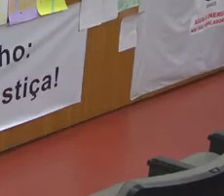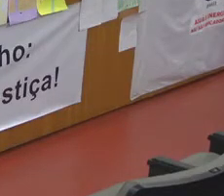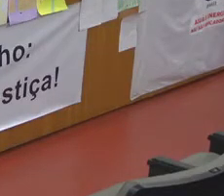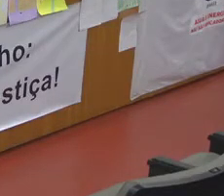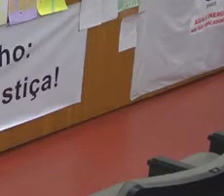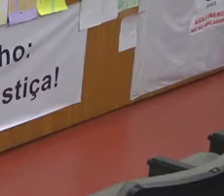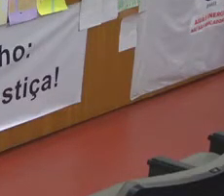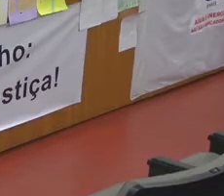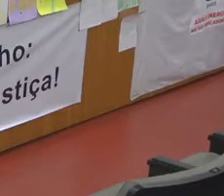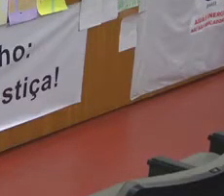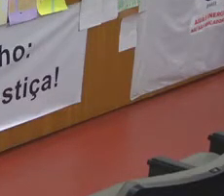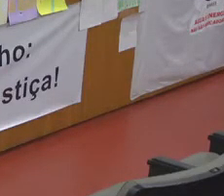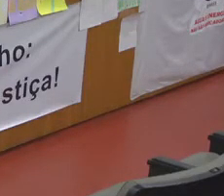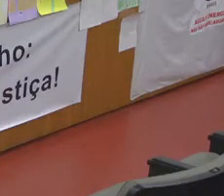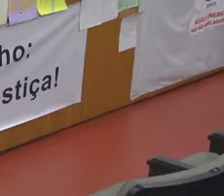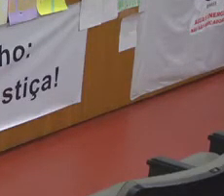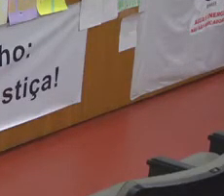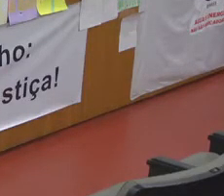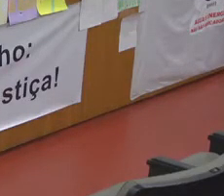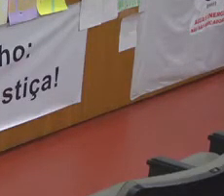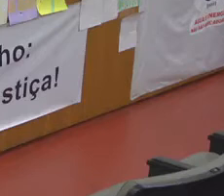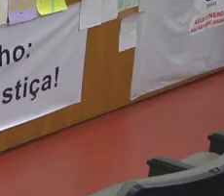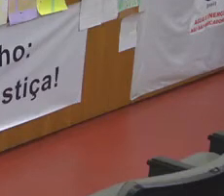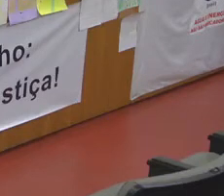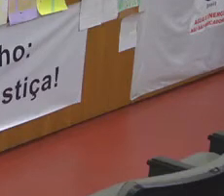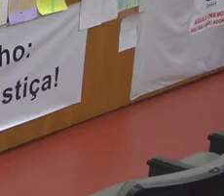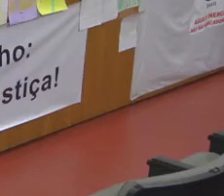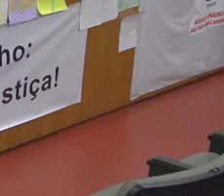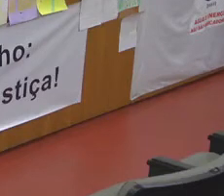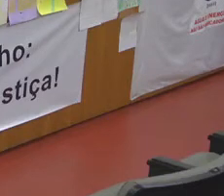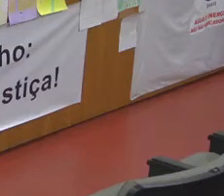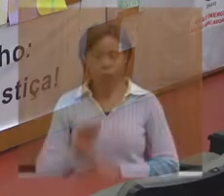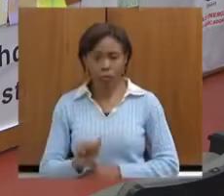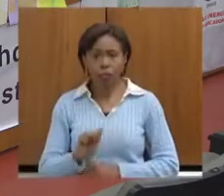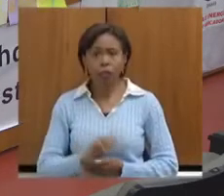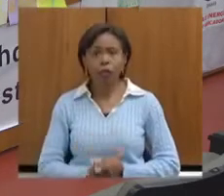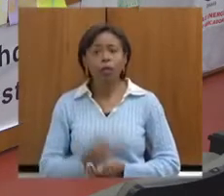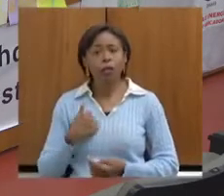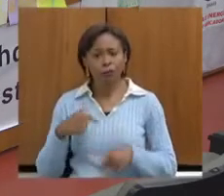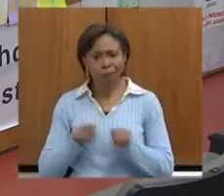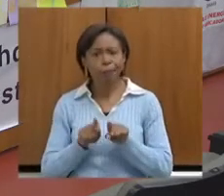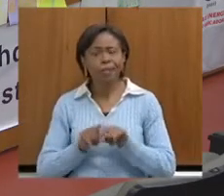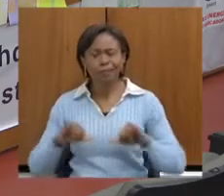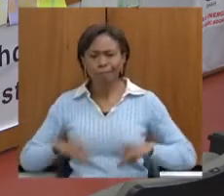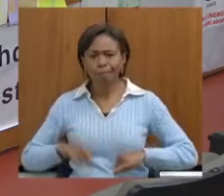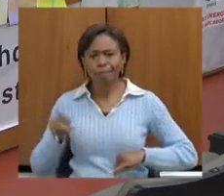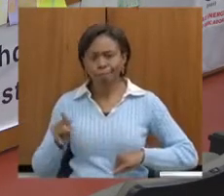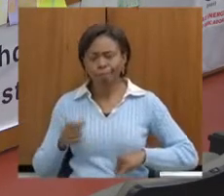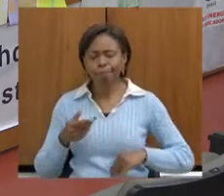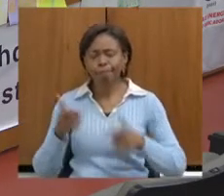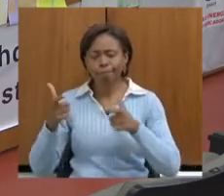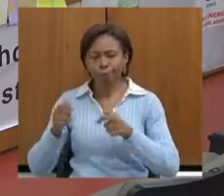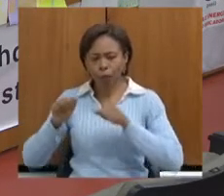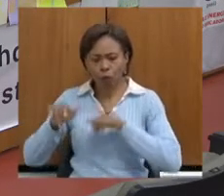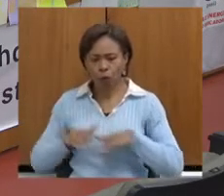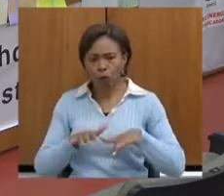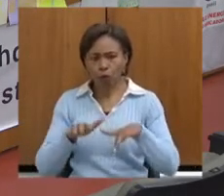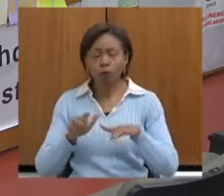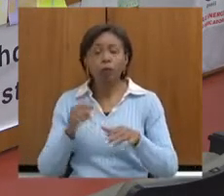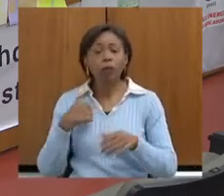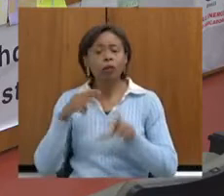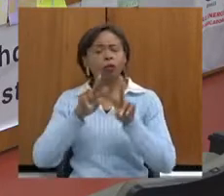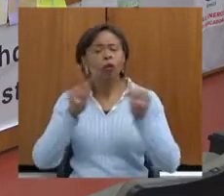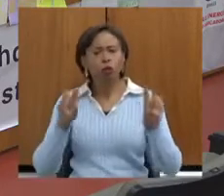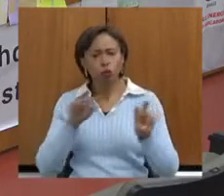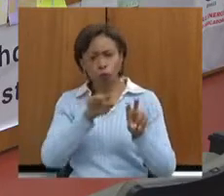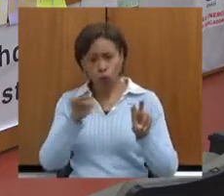meu nome é Ester Hadassa eu sou moradora de pedra corrida e também sou uma atingida É eu gostaria de deixar um assunto para mim